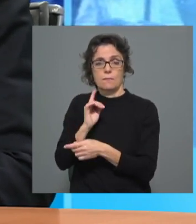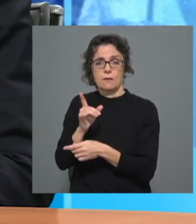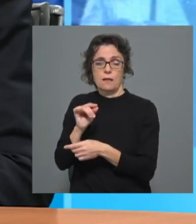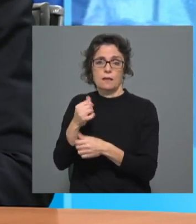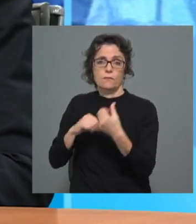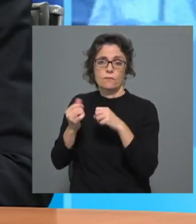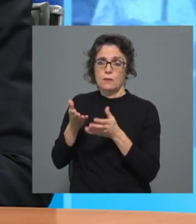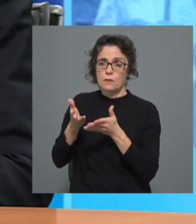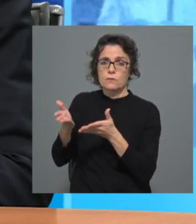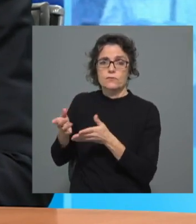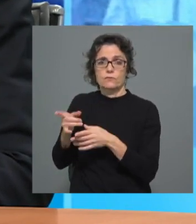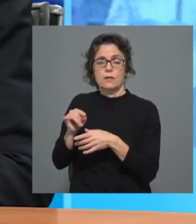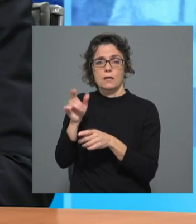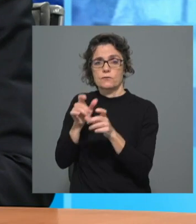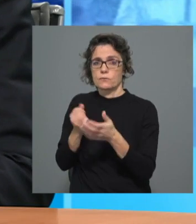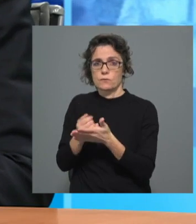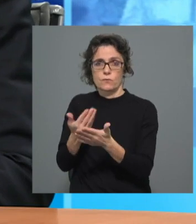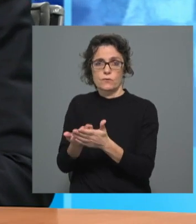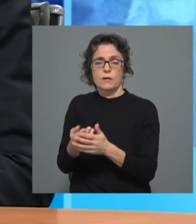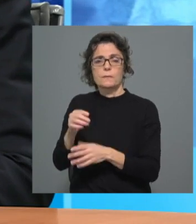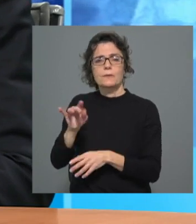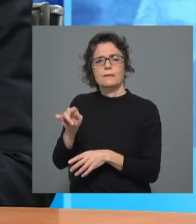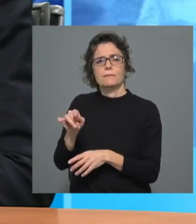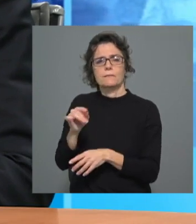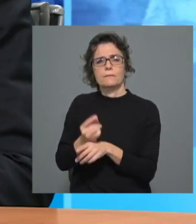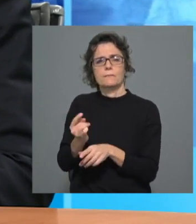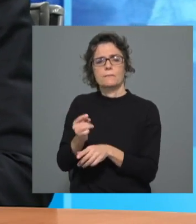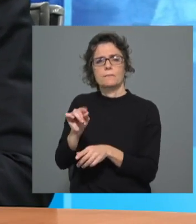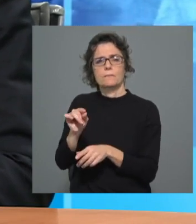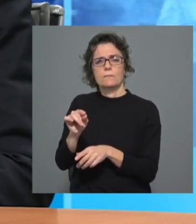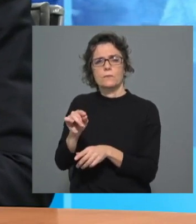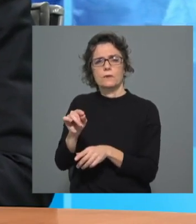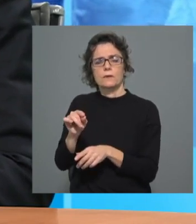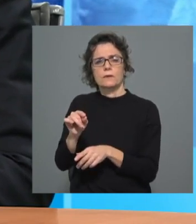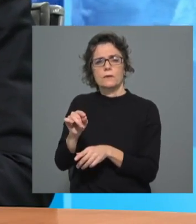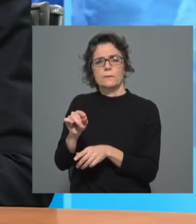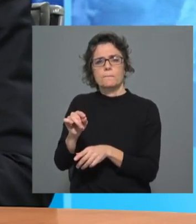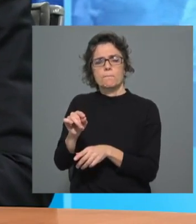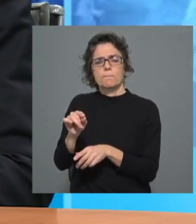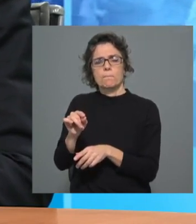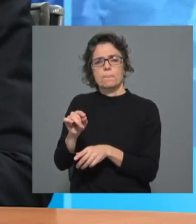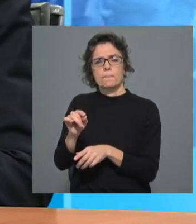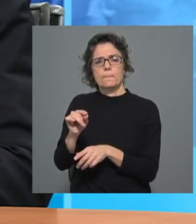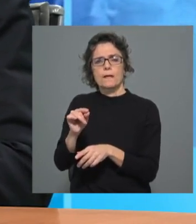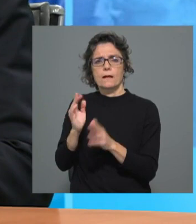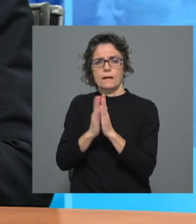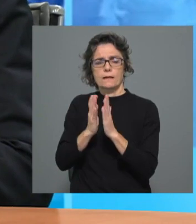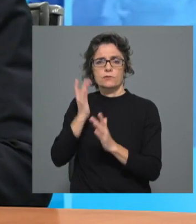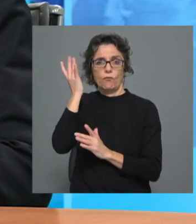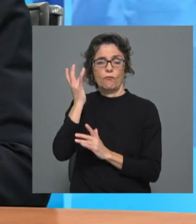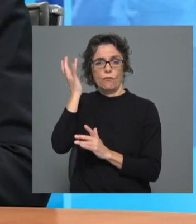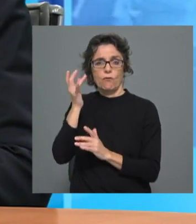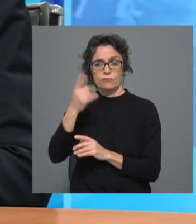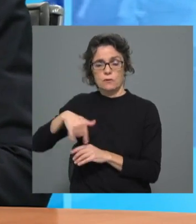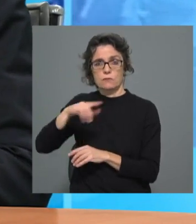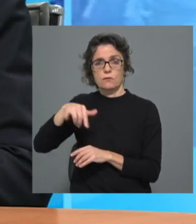feridos, o apoiar as pessoas, mas é também uma questão que a Igreja Ortodoxa tem e que nós, na nossa tradição